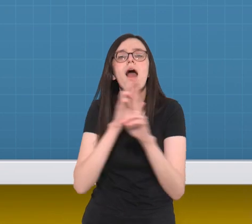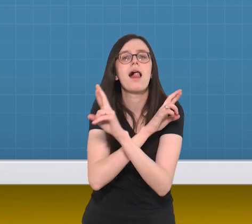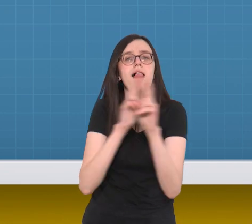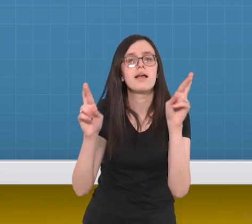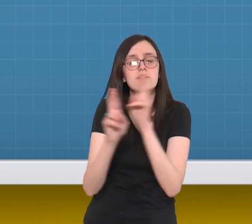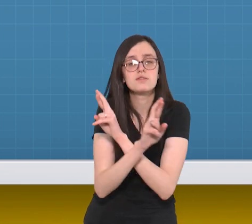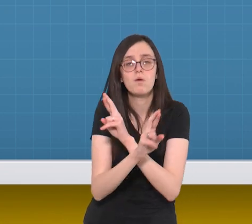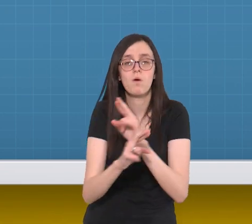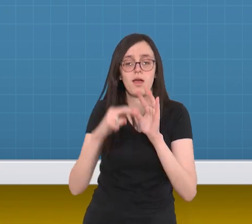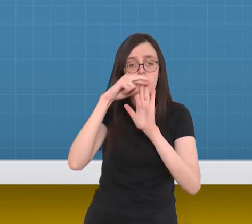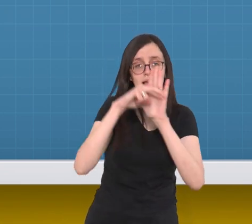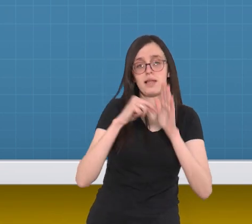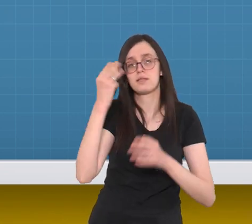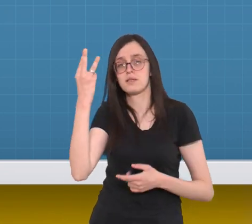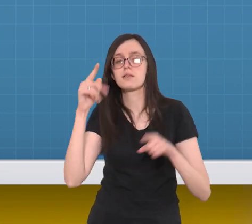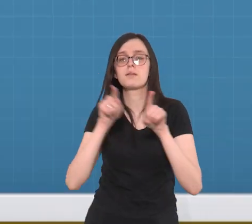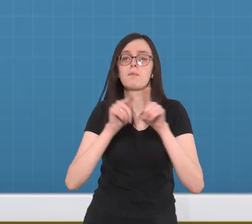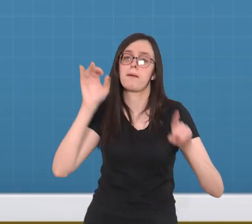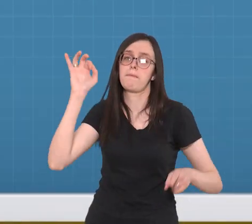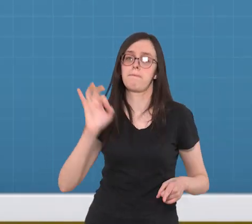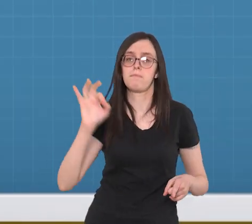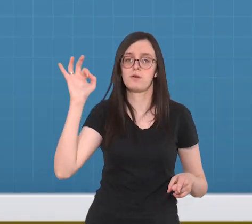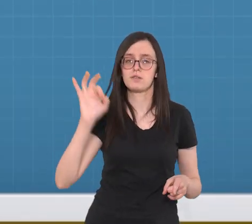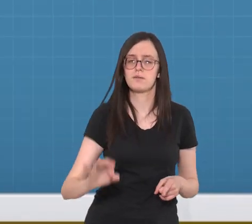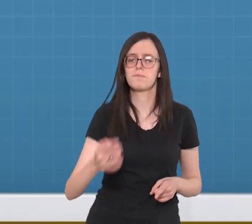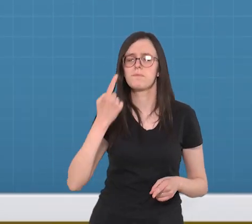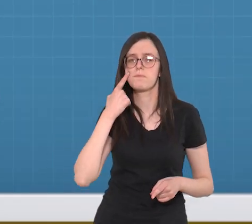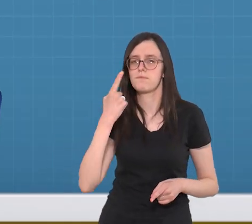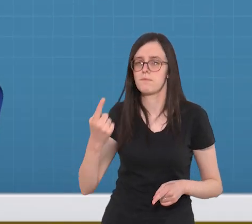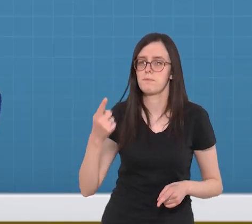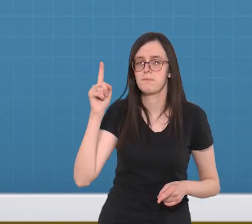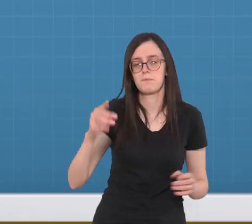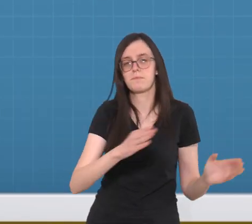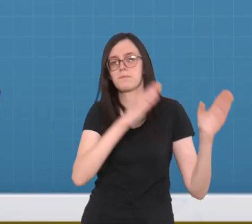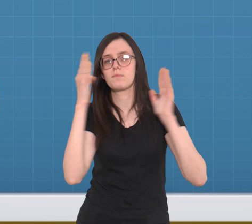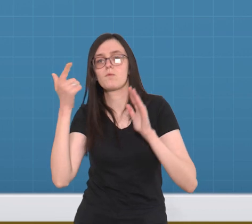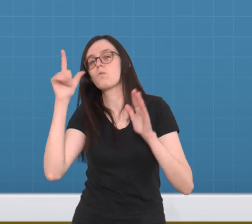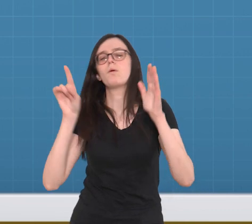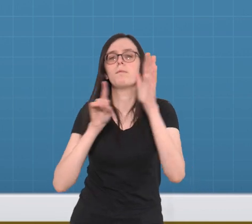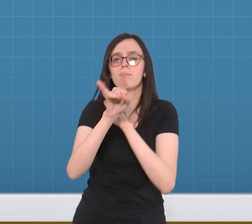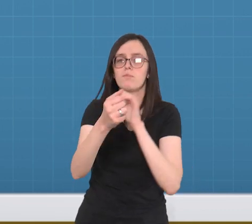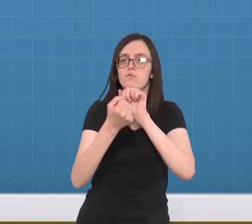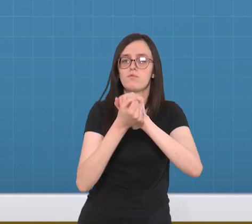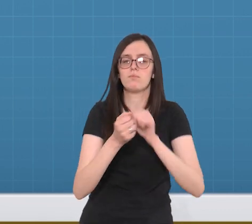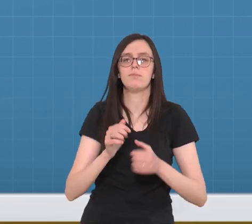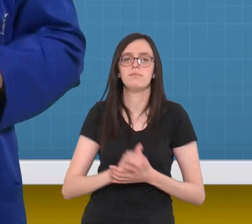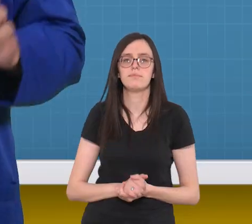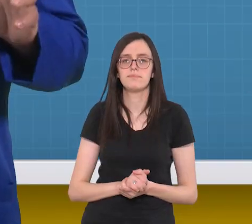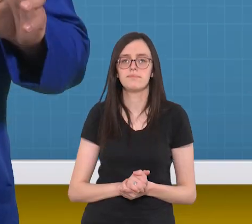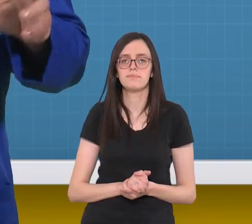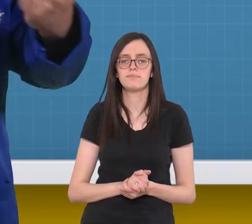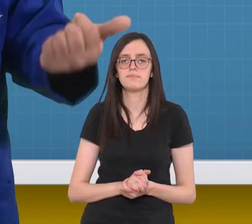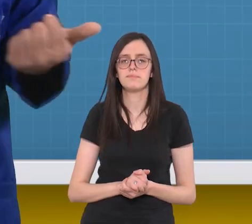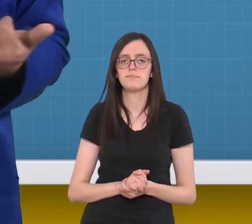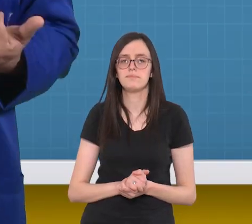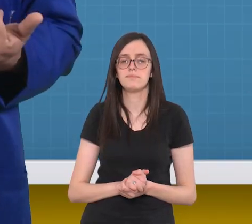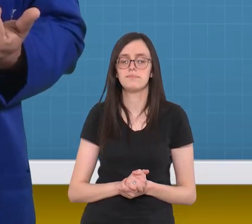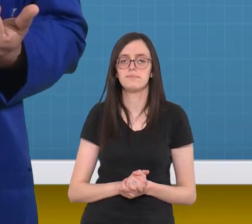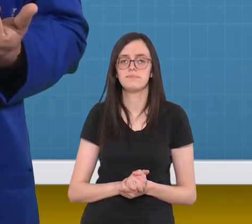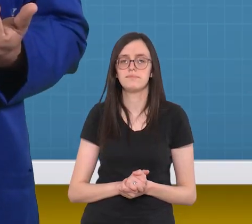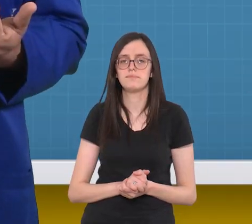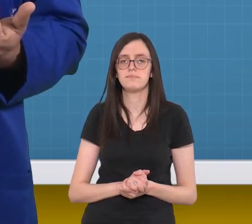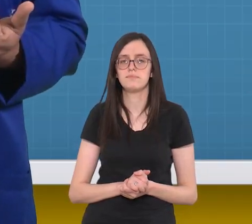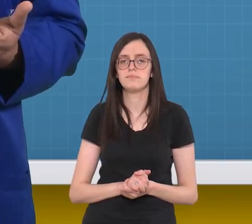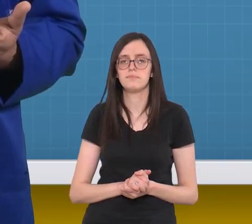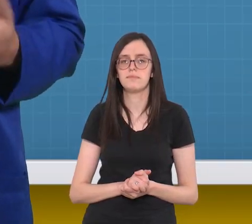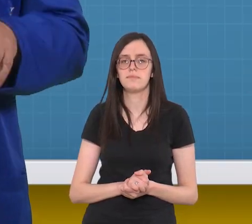a regra de 3 e a porcentagem. Vamos a um segundo problema? Vamos resolver juntos? Sabe desse índice que eu